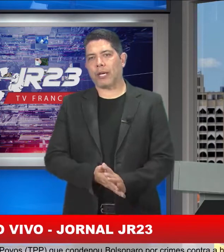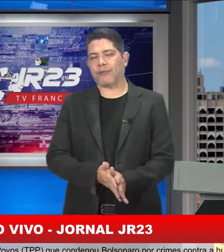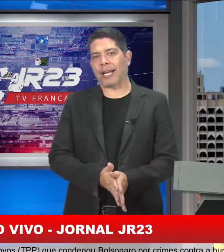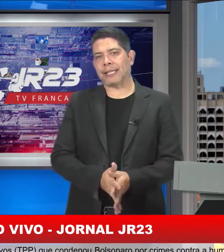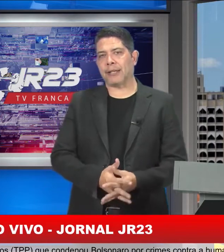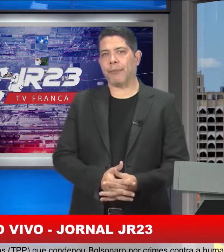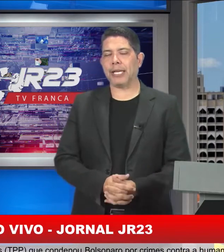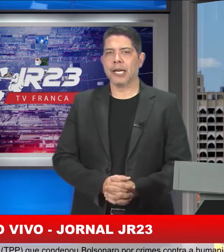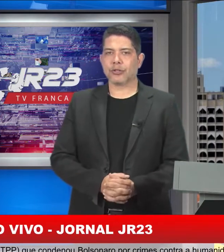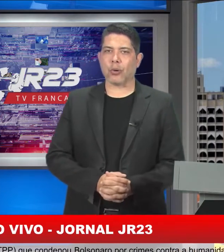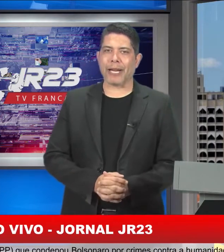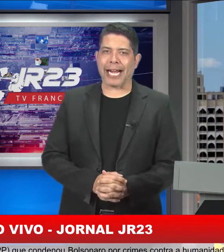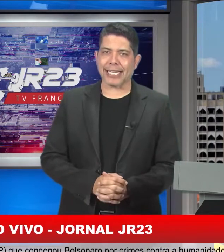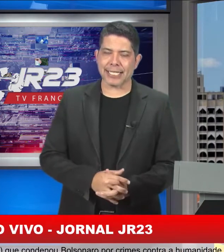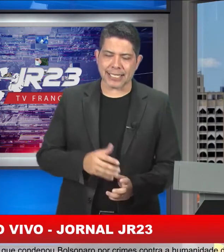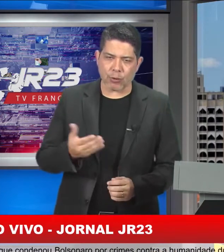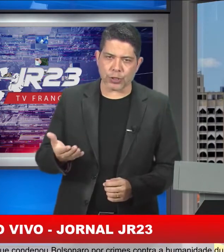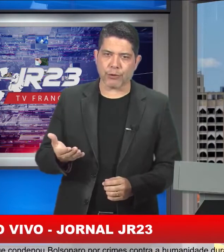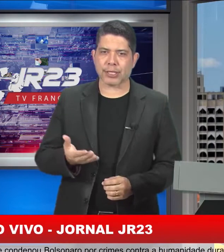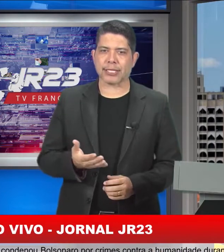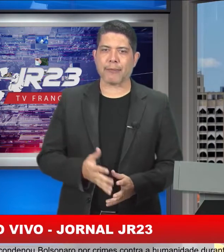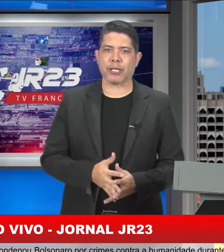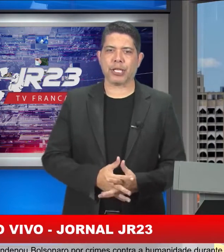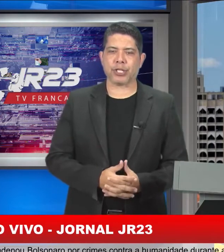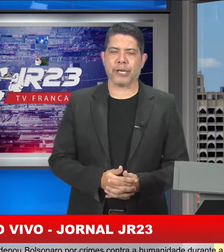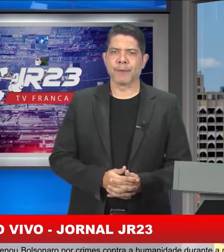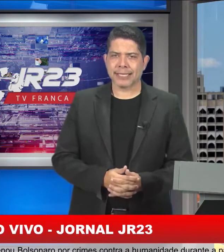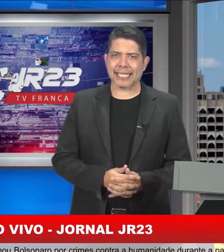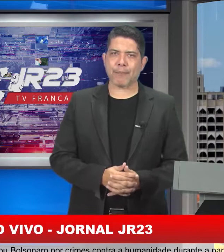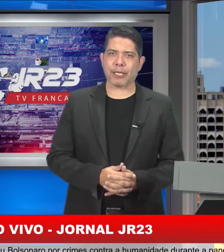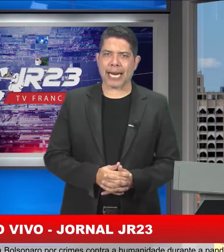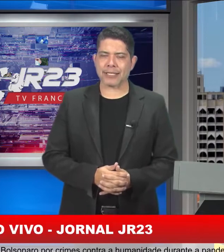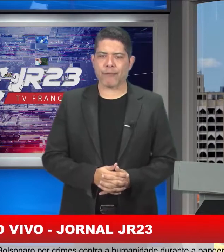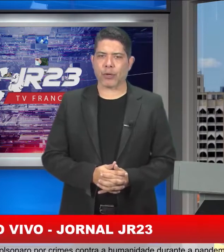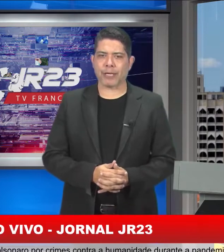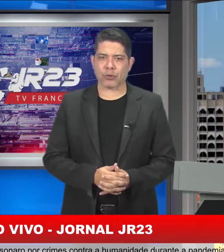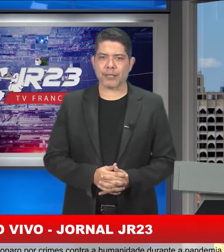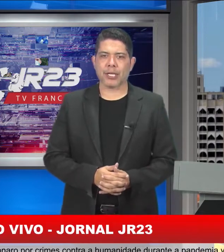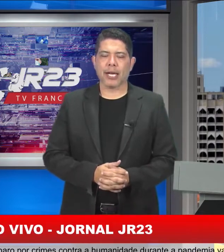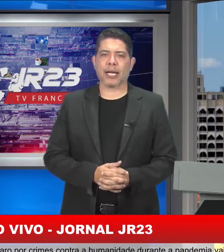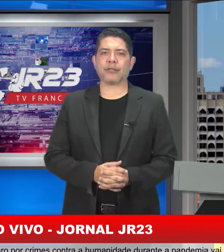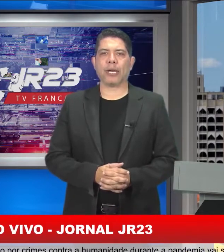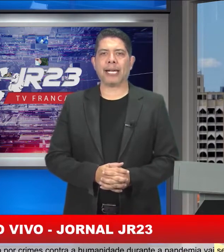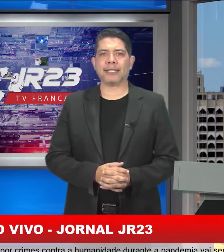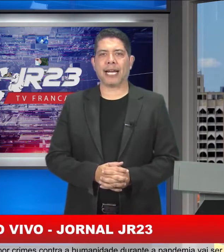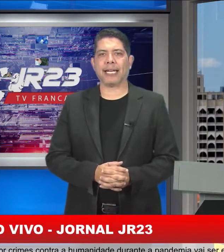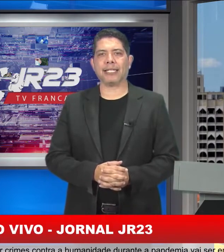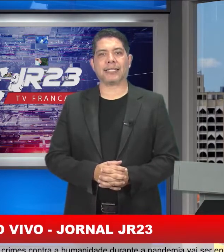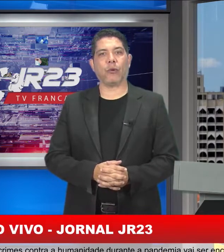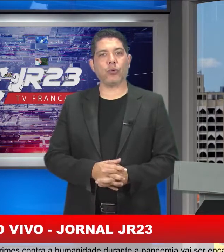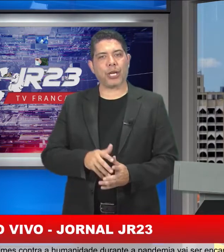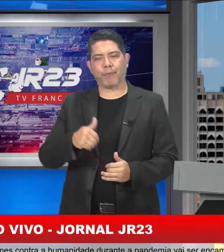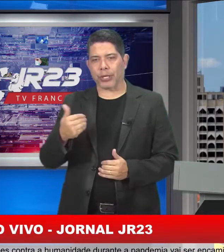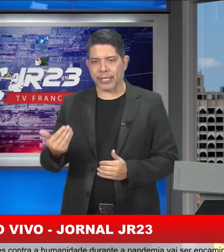Agora é hora de falar também sobre a área da saúde. Você sabe que a gente sempre traz informações relacionadas à área